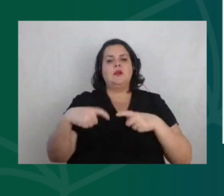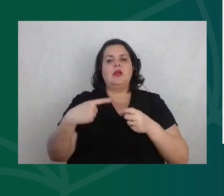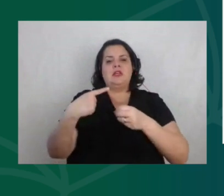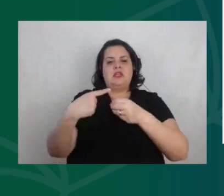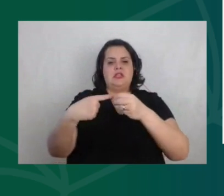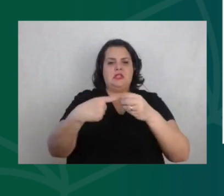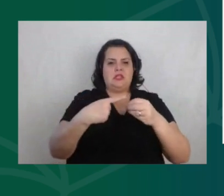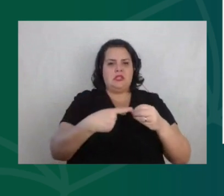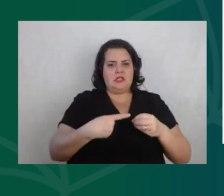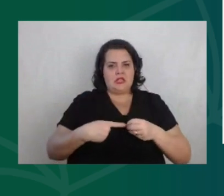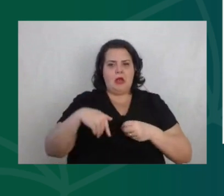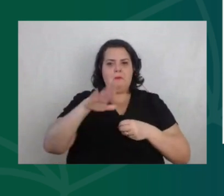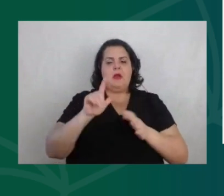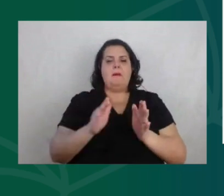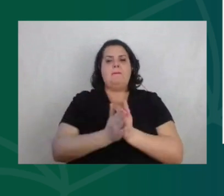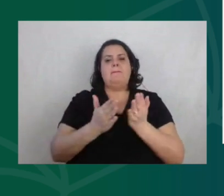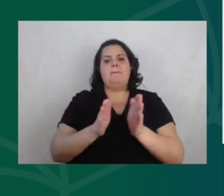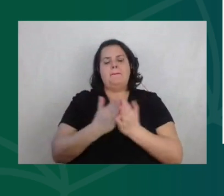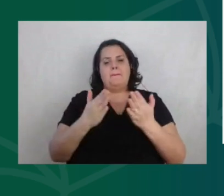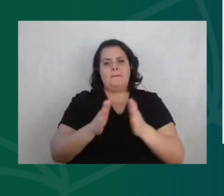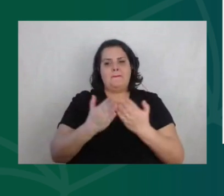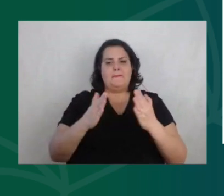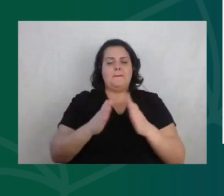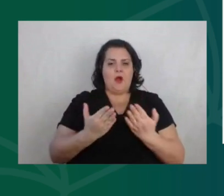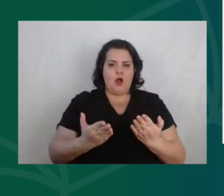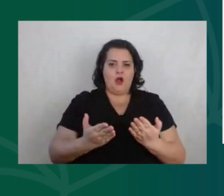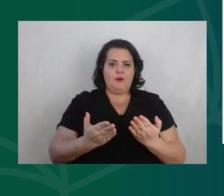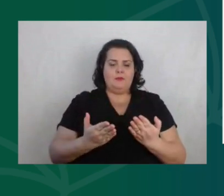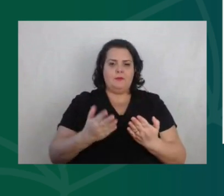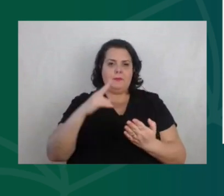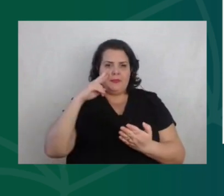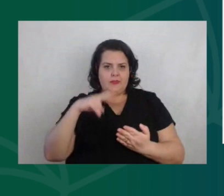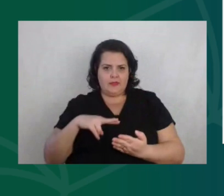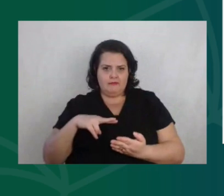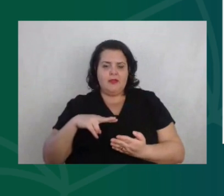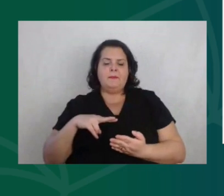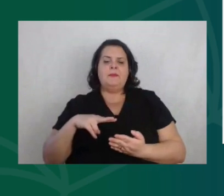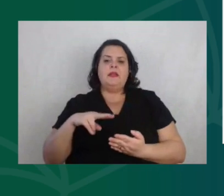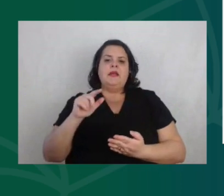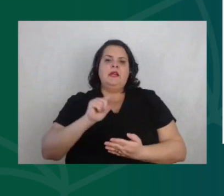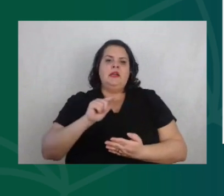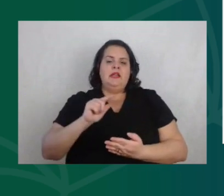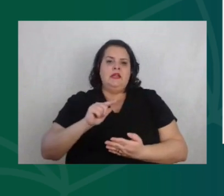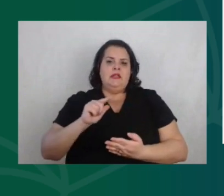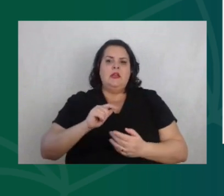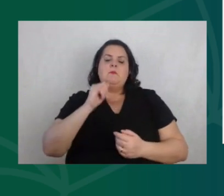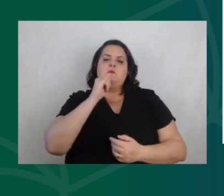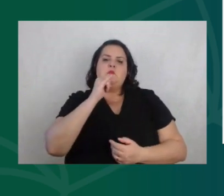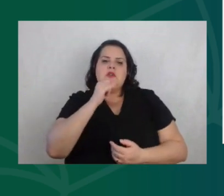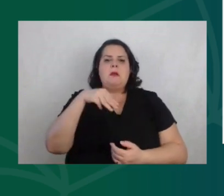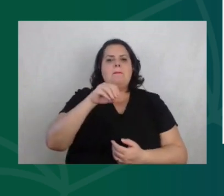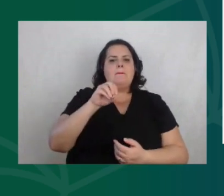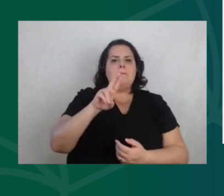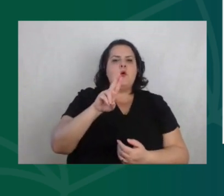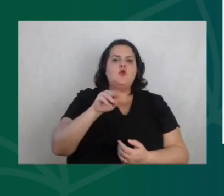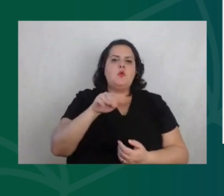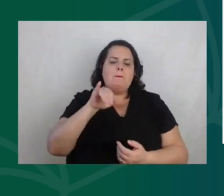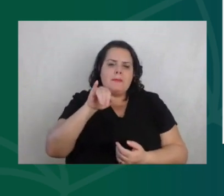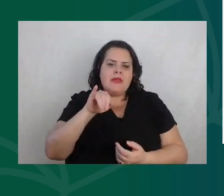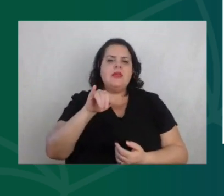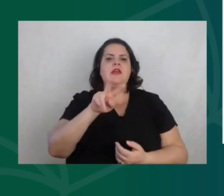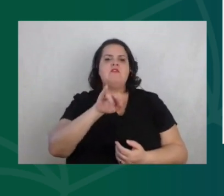a soroprevalência é bem maior. Enquanto na parte mais central, os bairros Morumbi, Vila Mariana, a